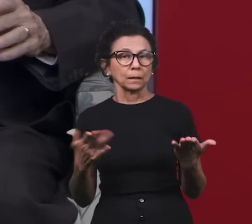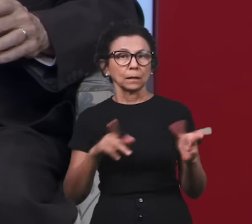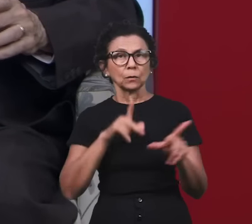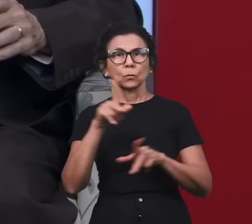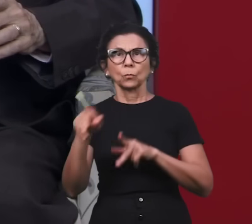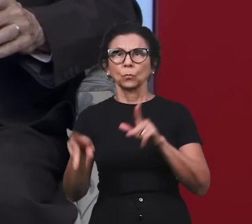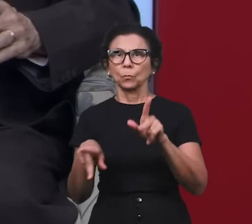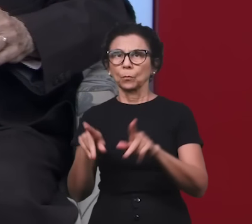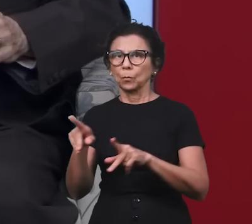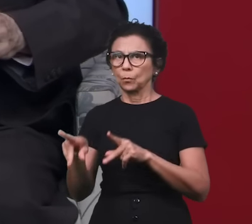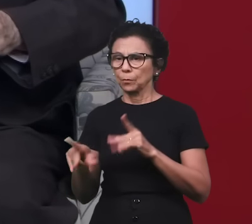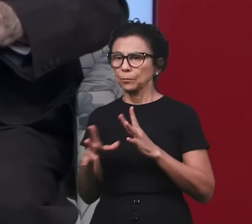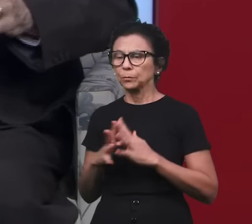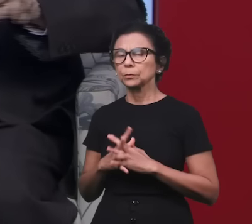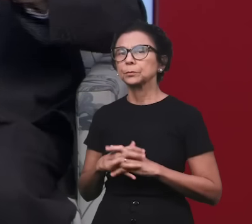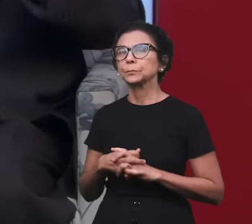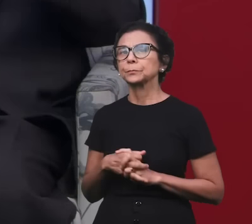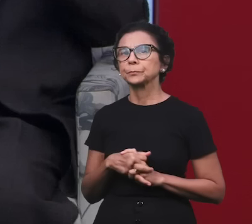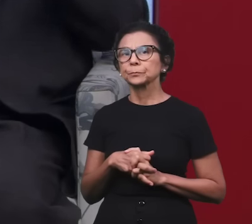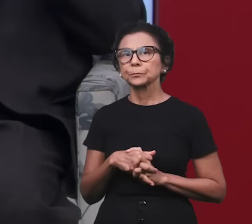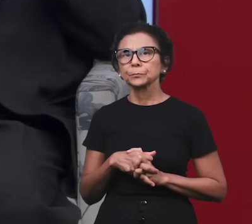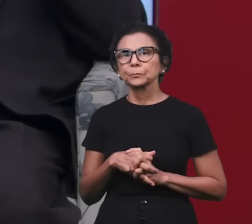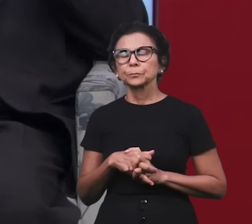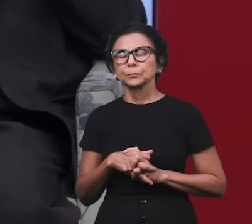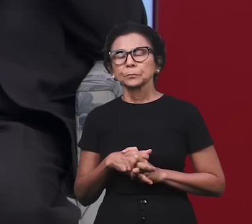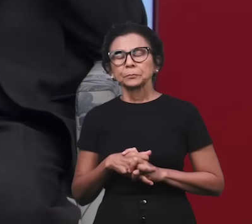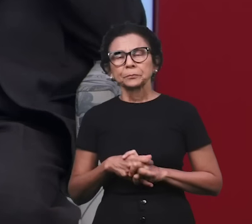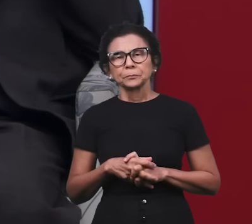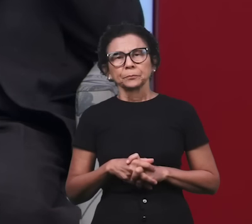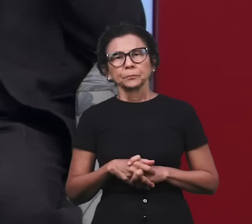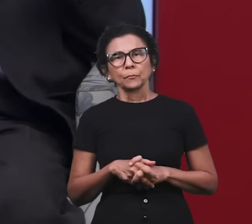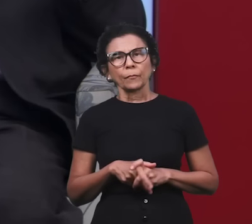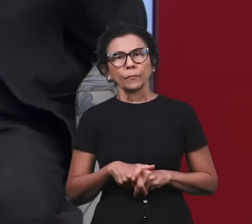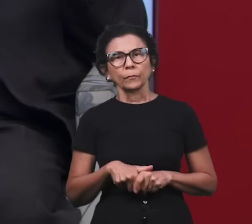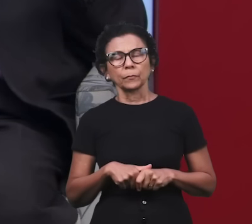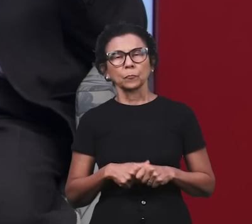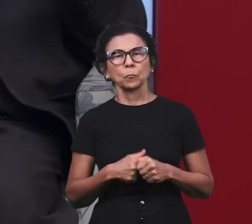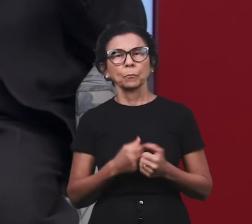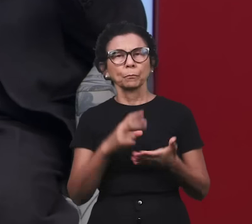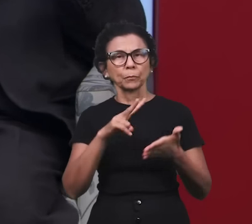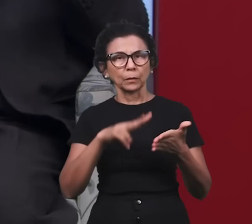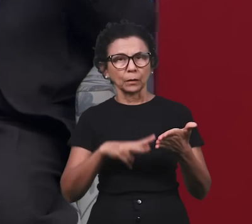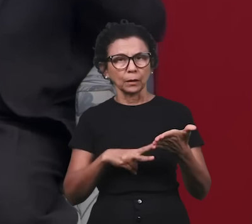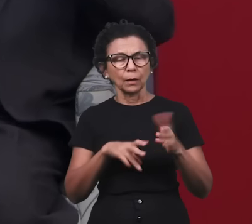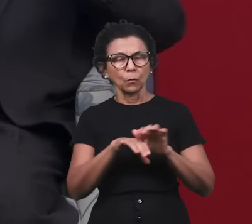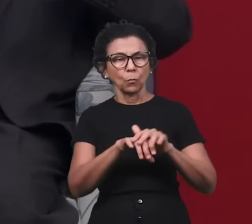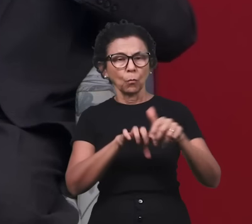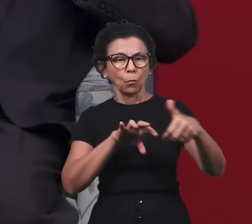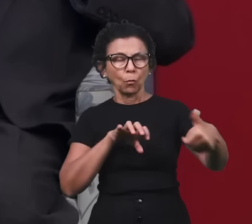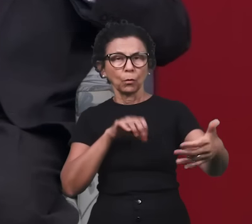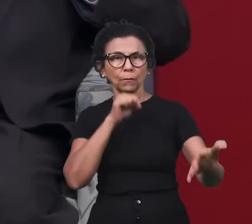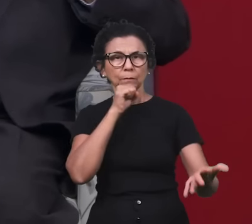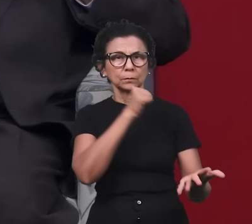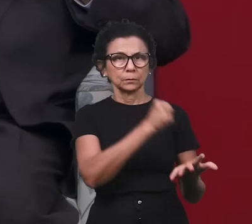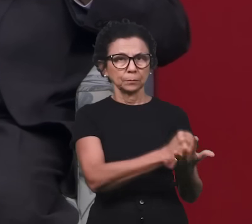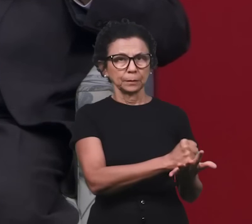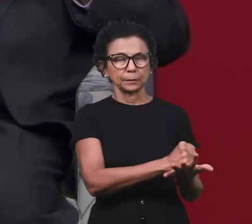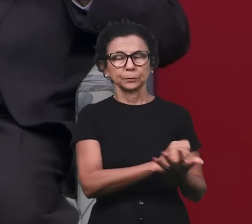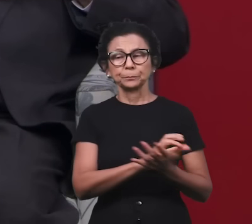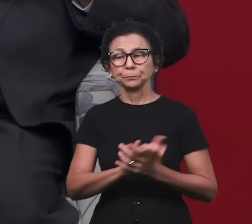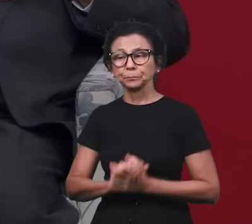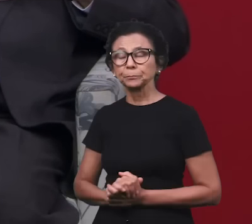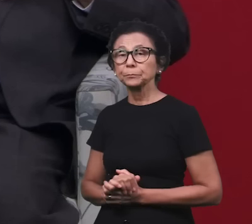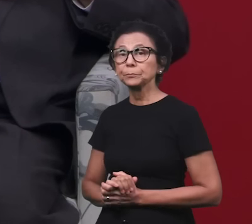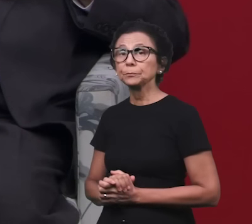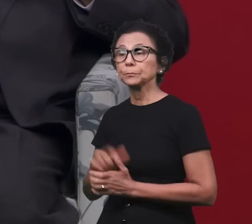muito orientado que lesse a palavra. Mas no Novo Testamento, o que o Senhor Jesus disse? Que escreveria a lei no nosso